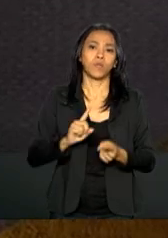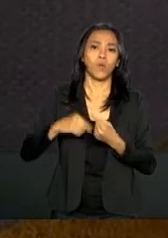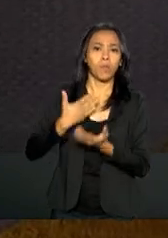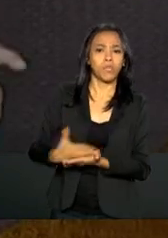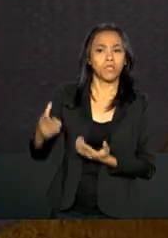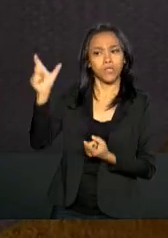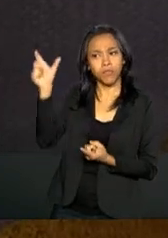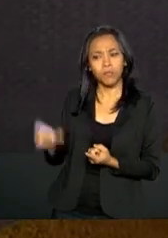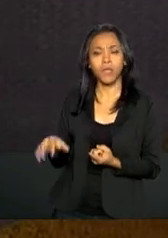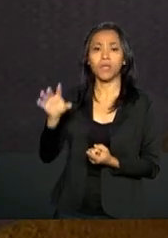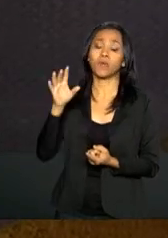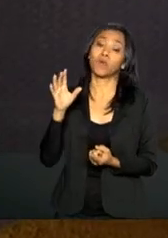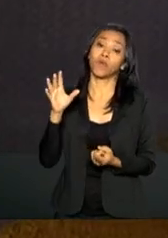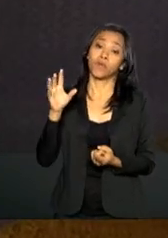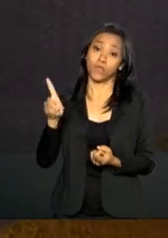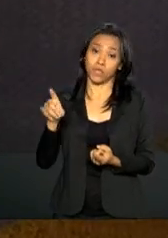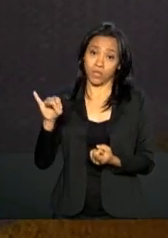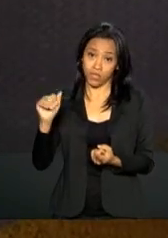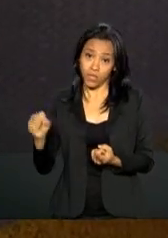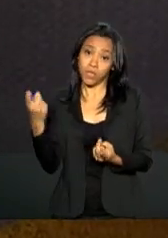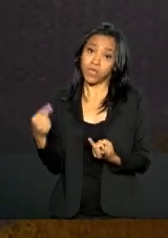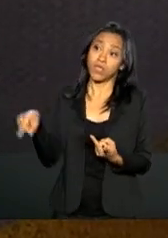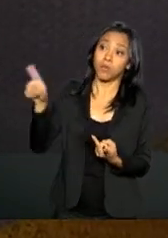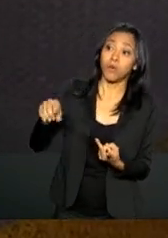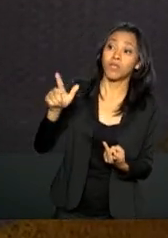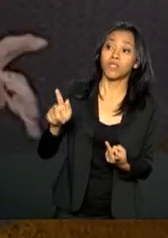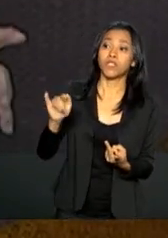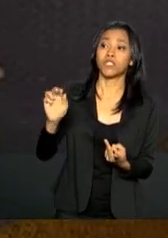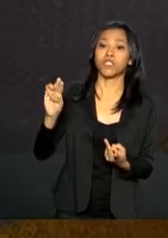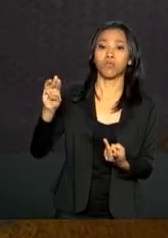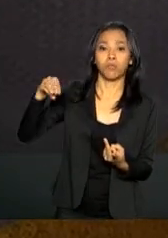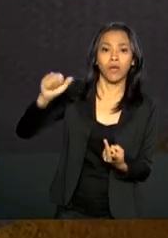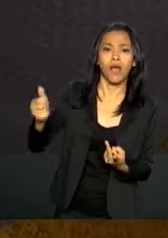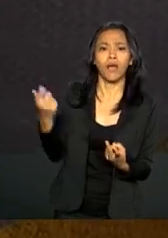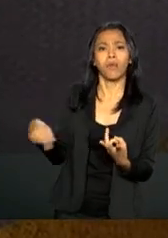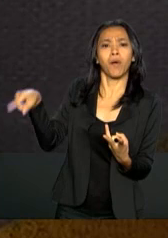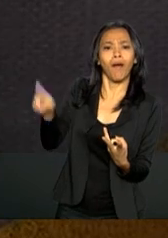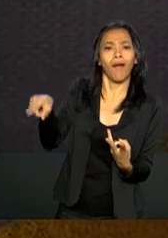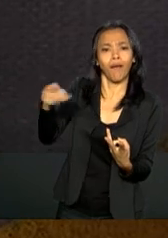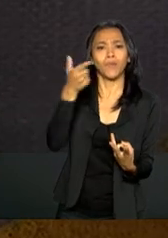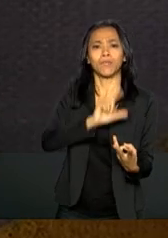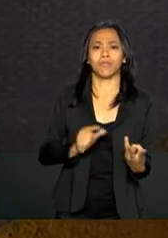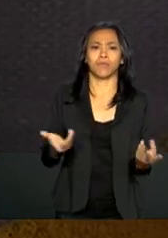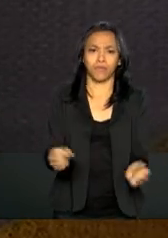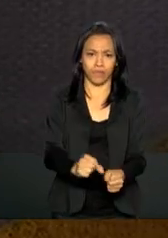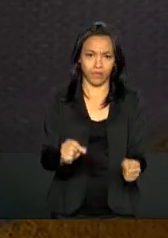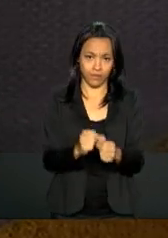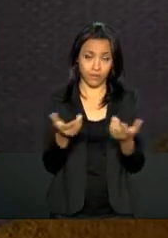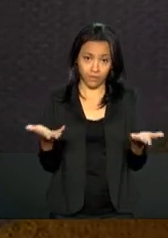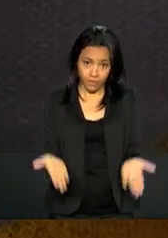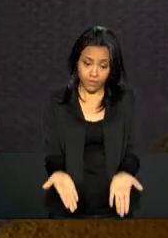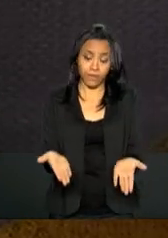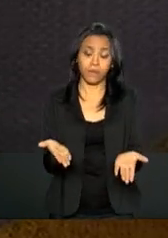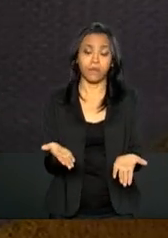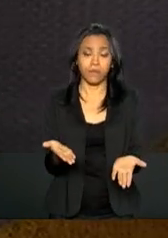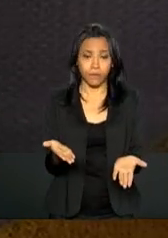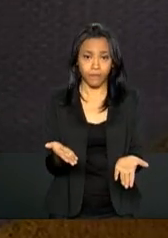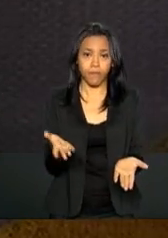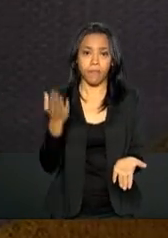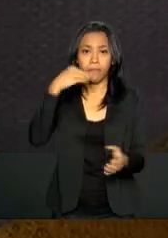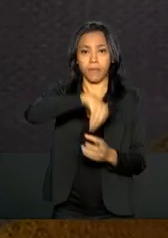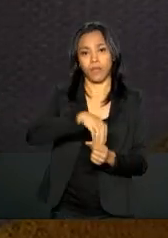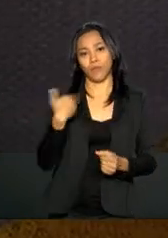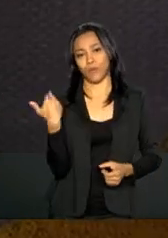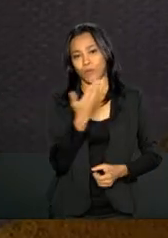passando por todos os órgãos do executivo mas consolidada finalmente aqui na a sage pé no nosso